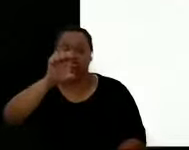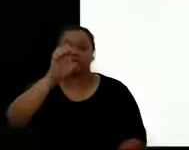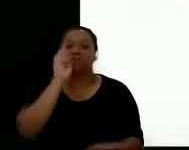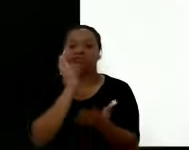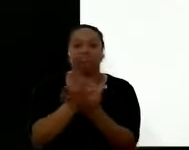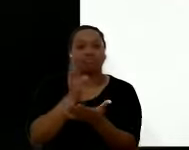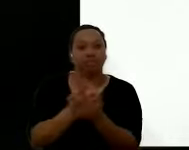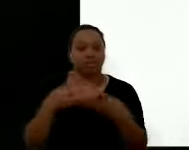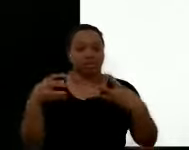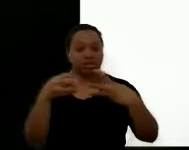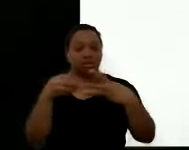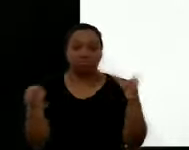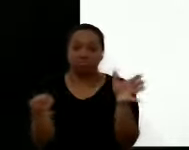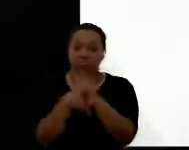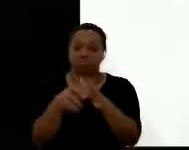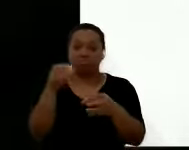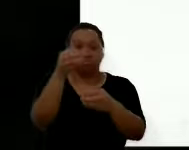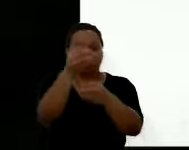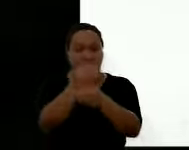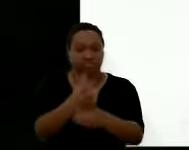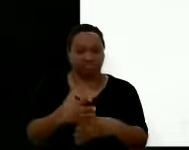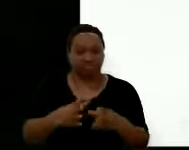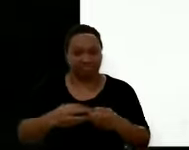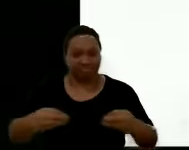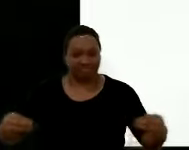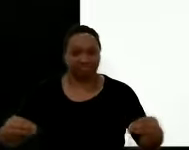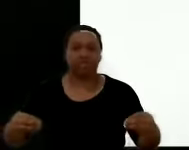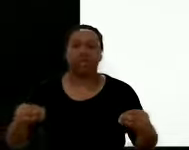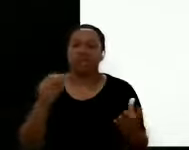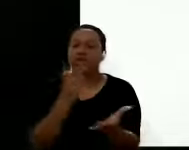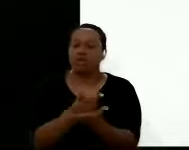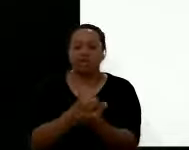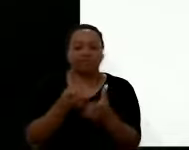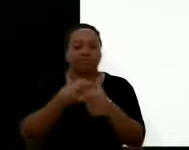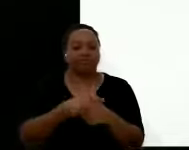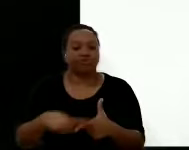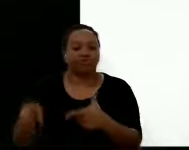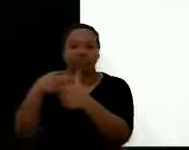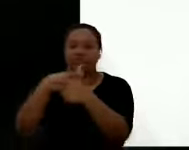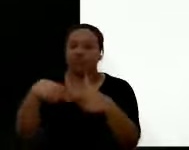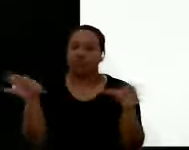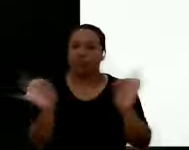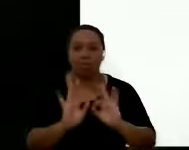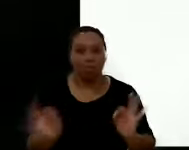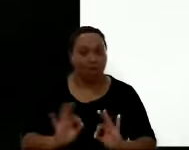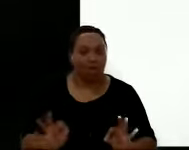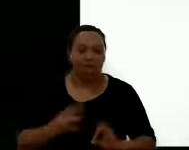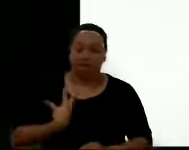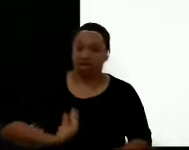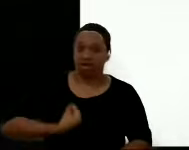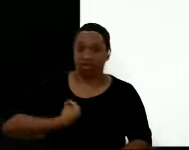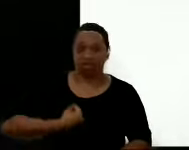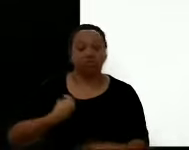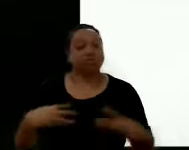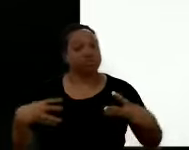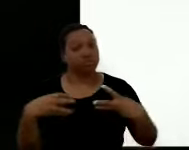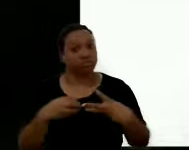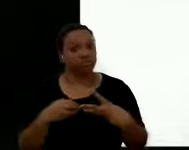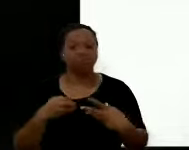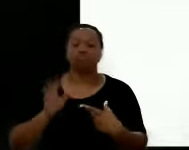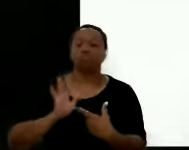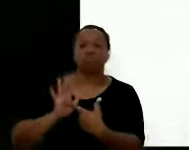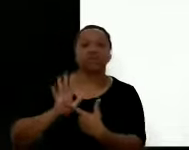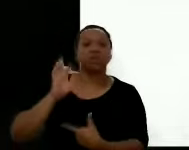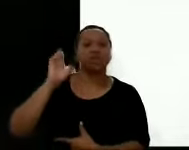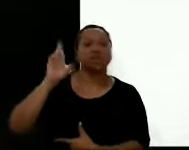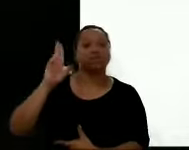Intérfase. Uma célula não está permanentemente em mitose, isto é, não está sempre se dividindo. A